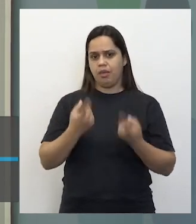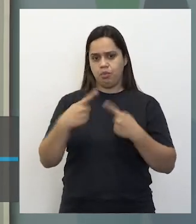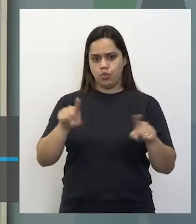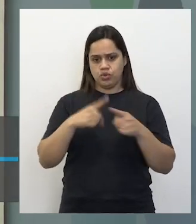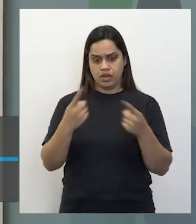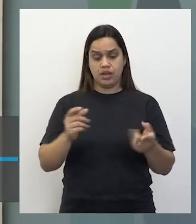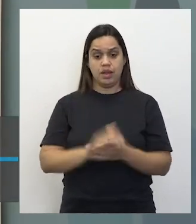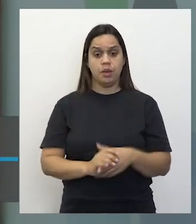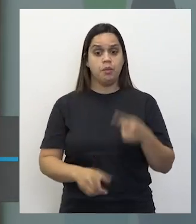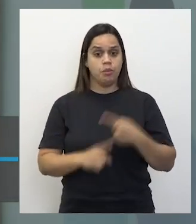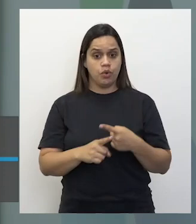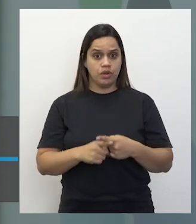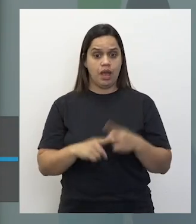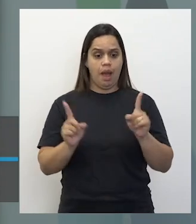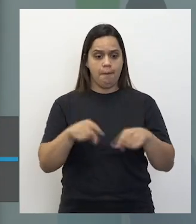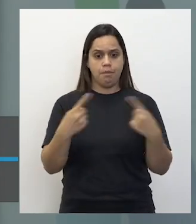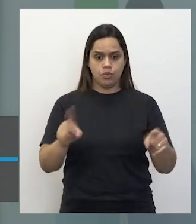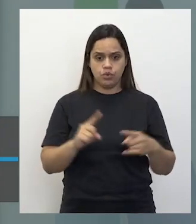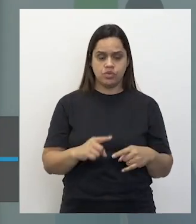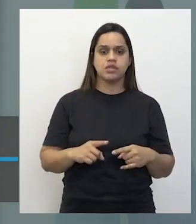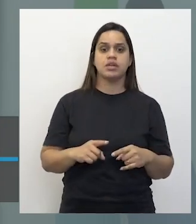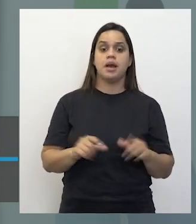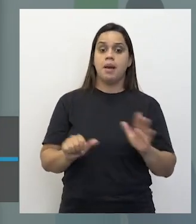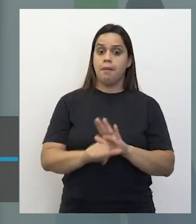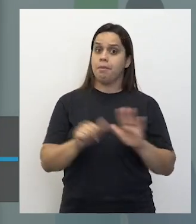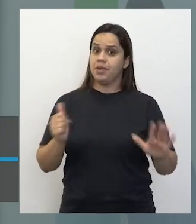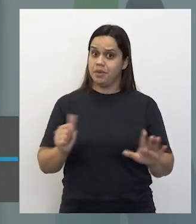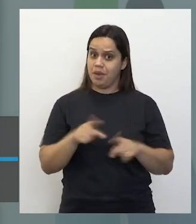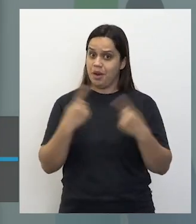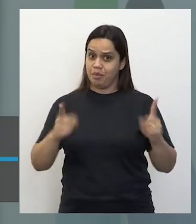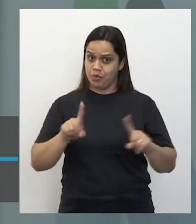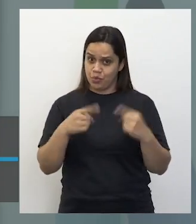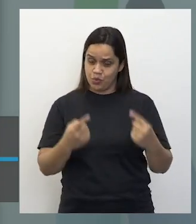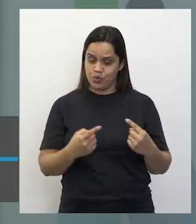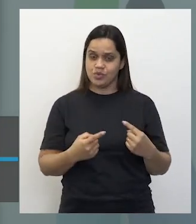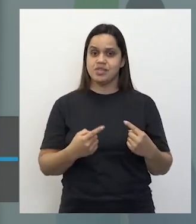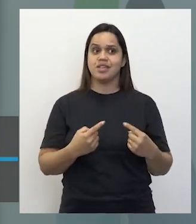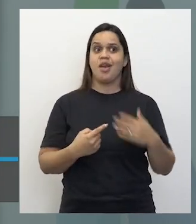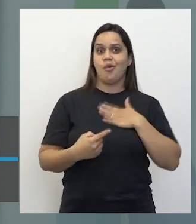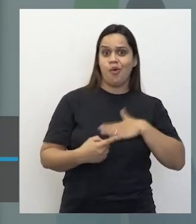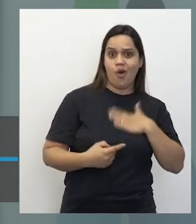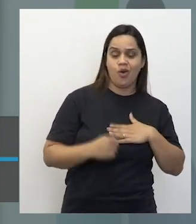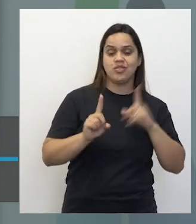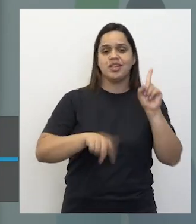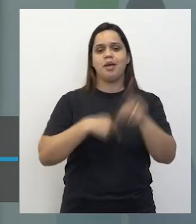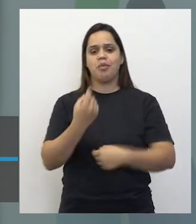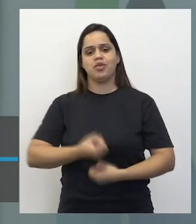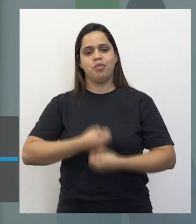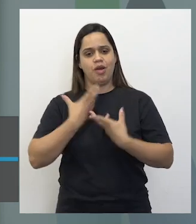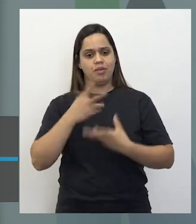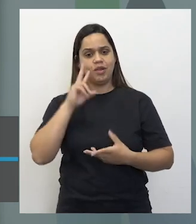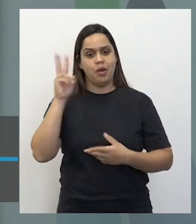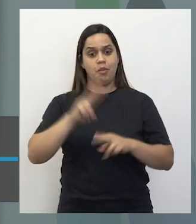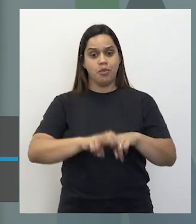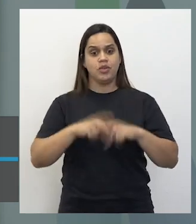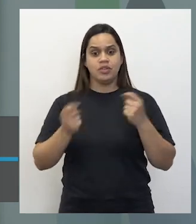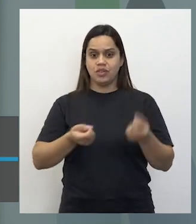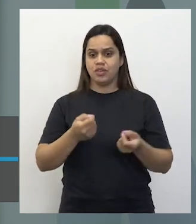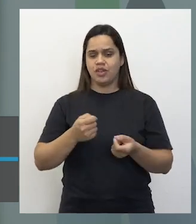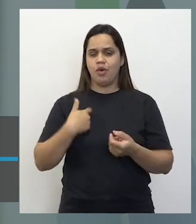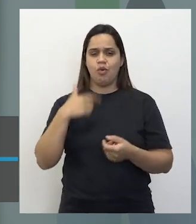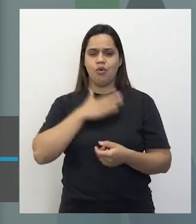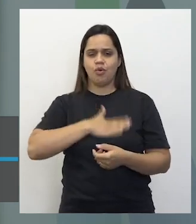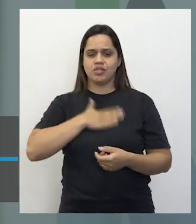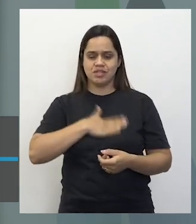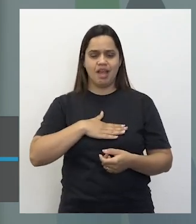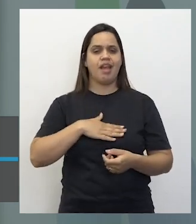música, porque a música me puxa. Aí primeiro vem a música, depois o poema para mim. Então, é nesse sentido que eu acabei me